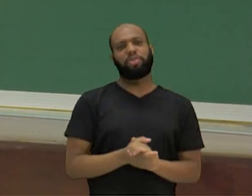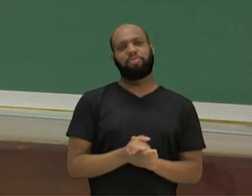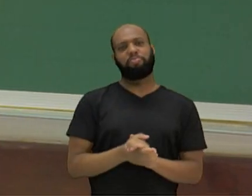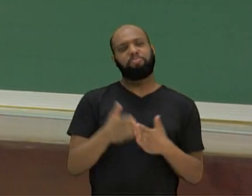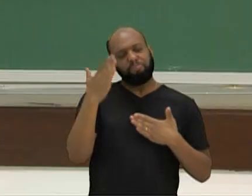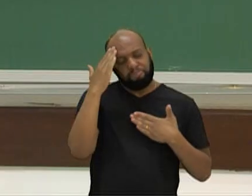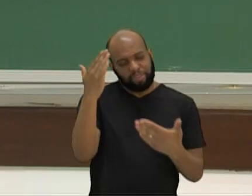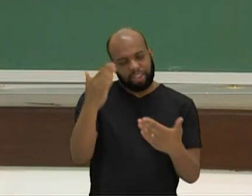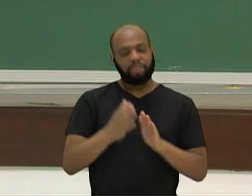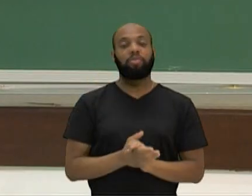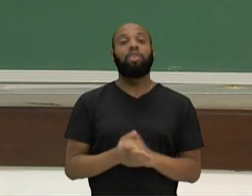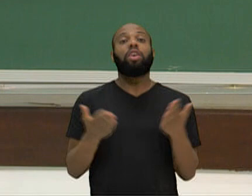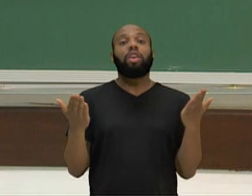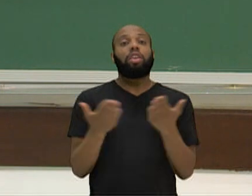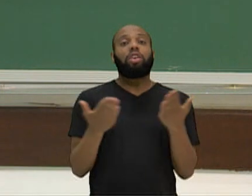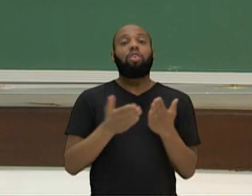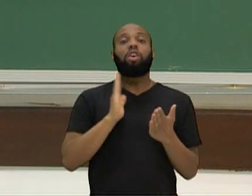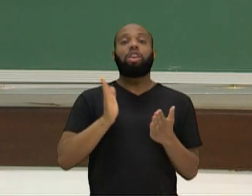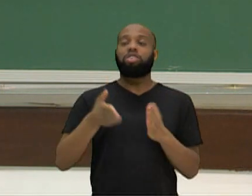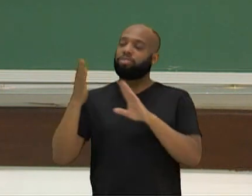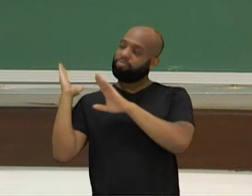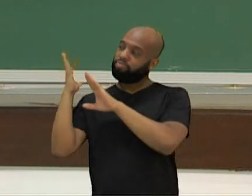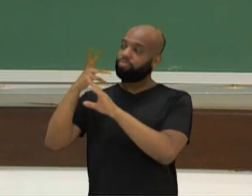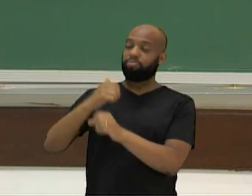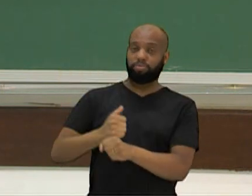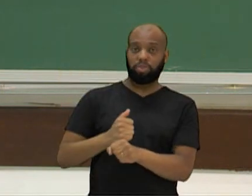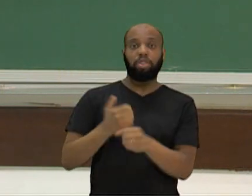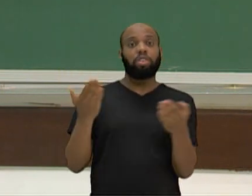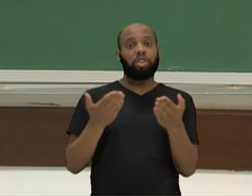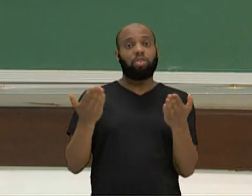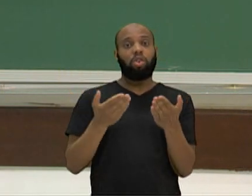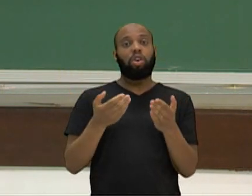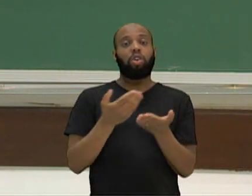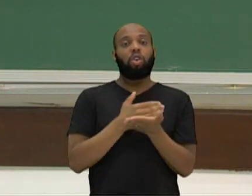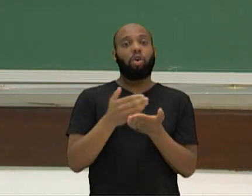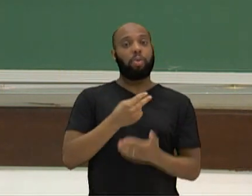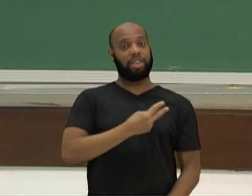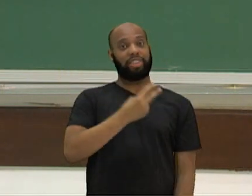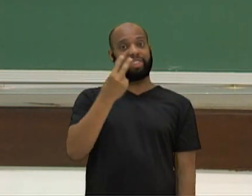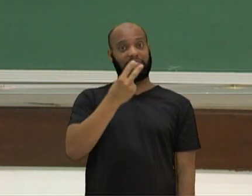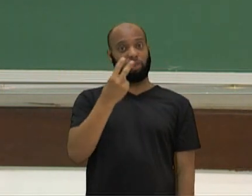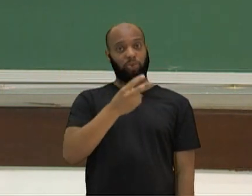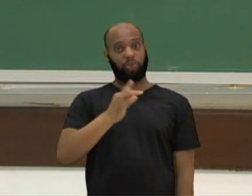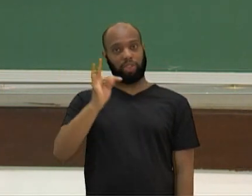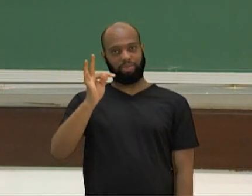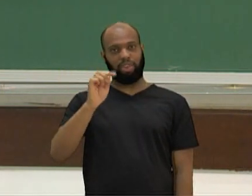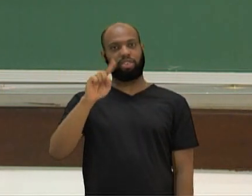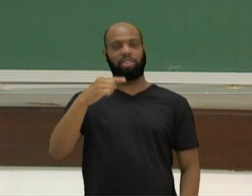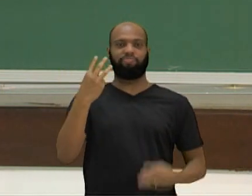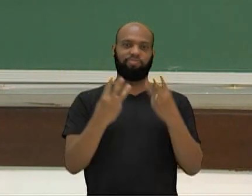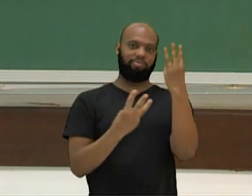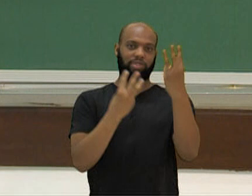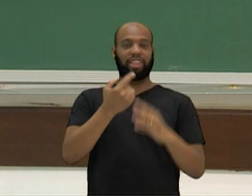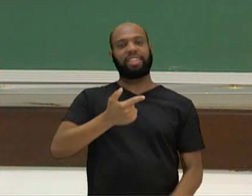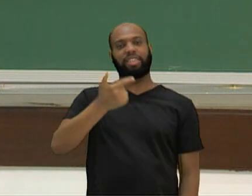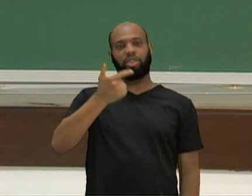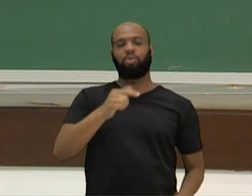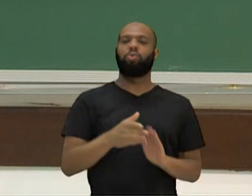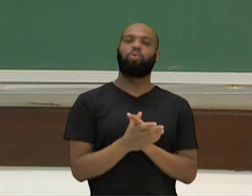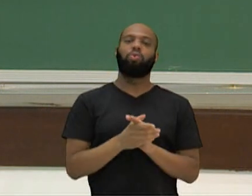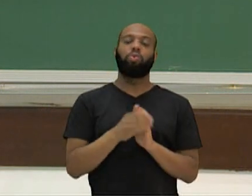E agora, a gente já fez a revisão na aula passada e vamos começar o segundo trimestre, então, com o conteúdo